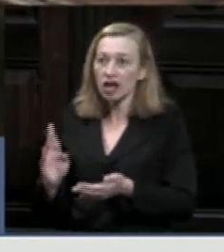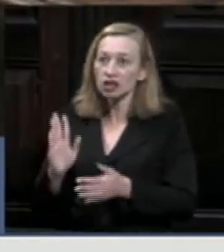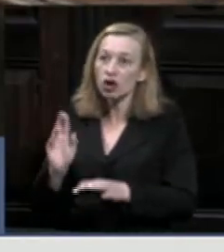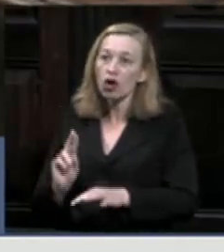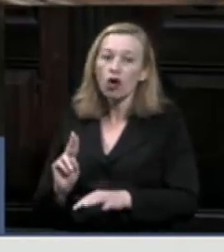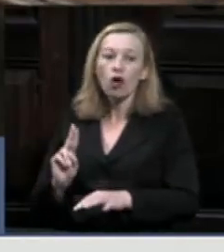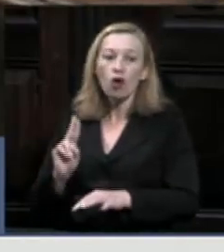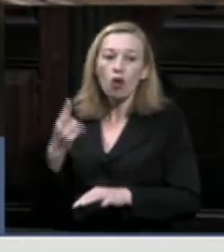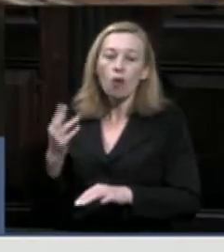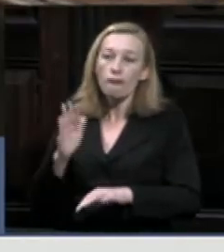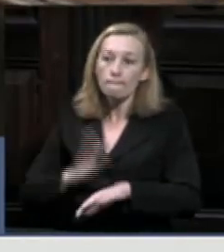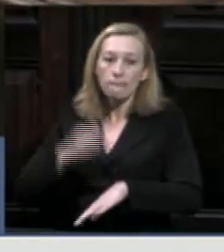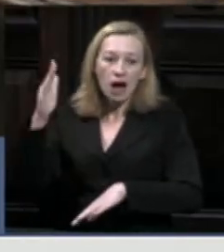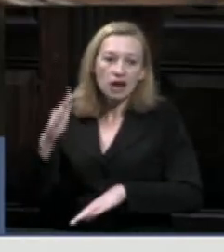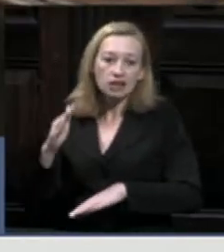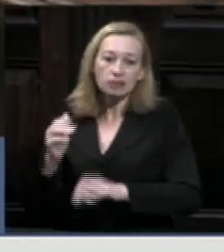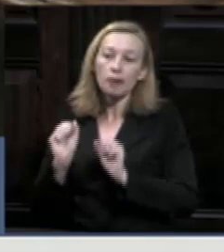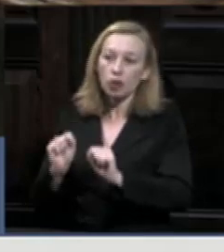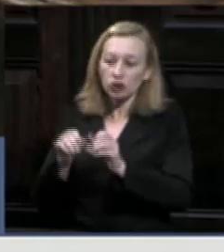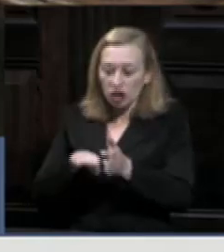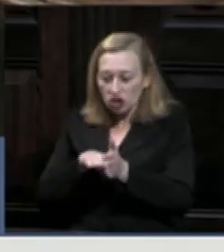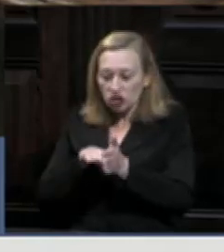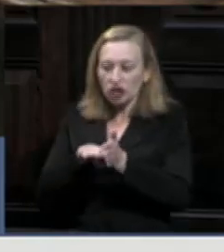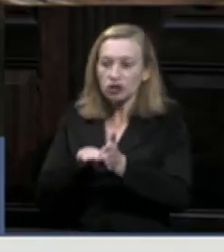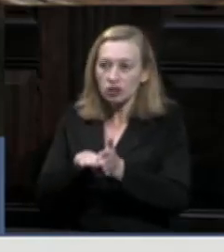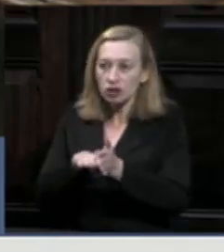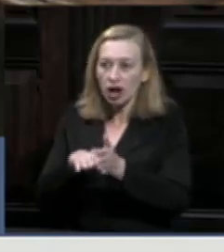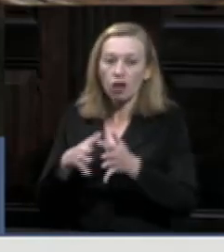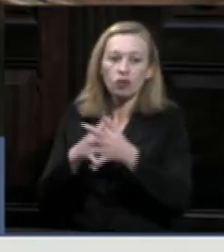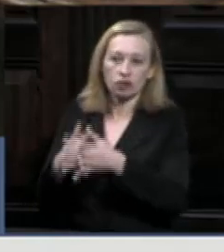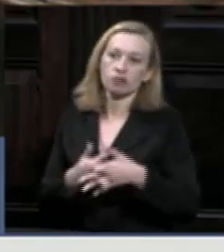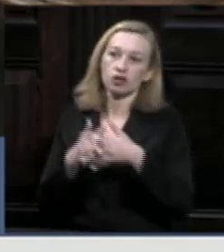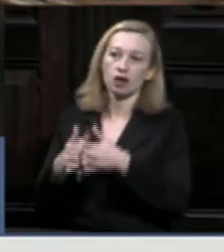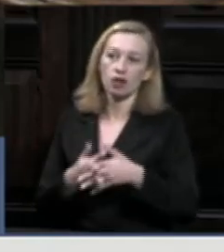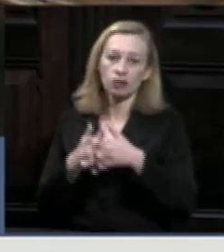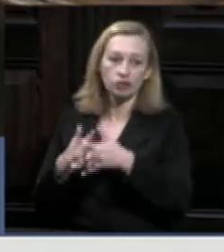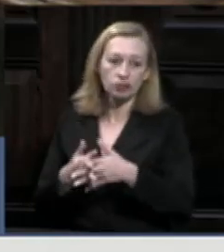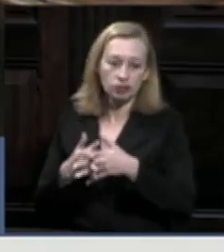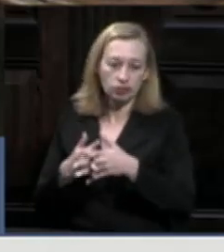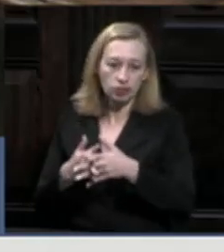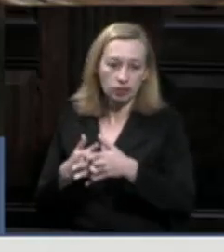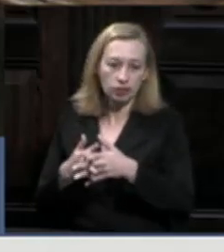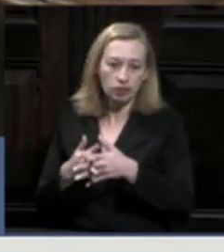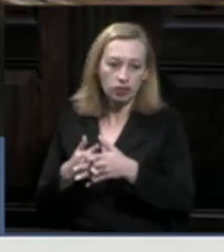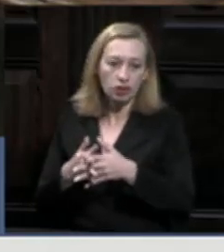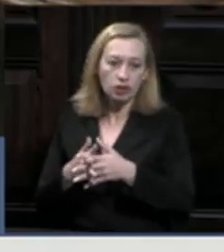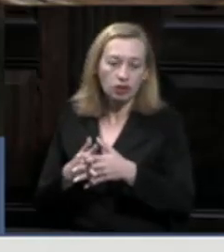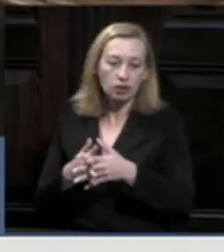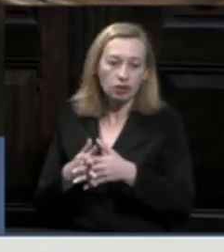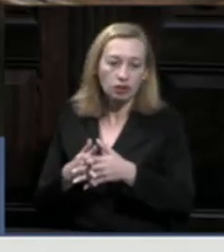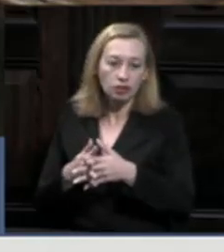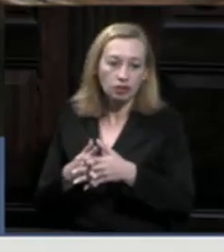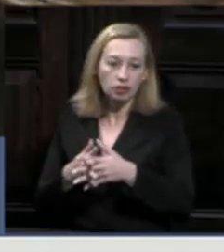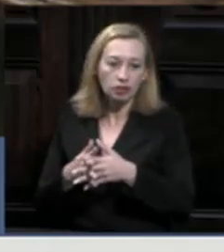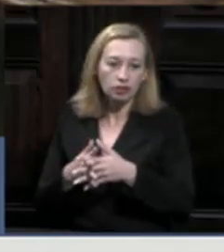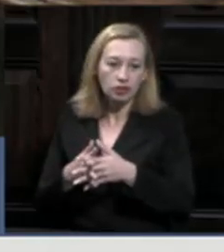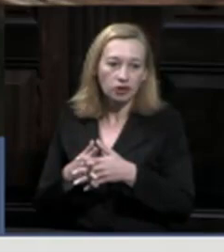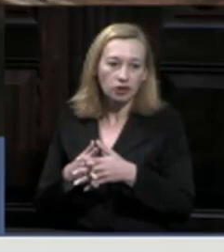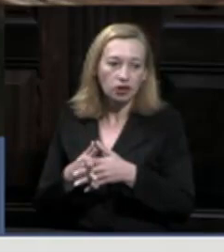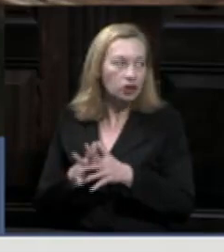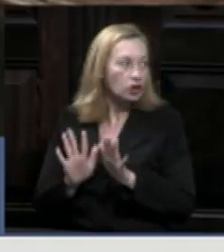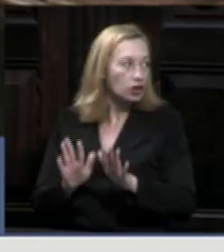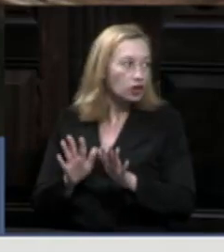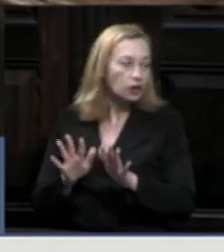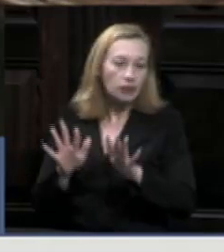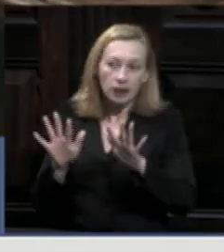para estacionar o caminhão para estacionar o caminhão se apresente só um pouquinho de atenção